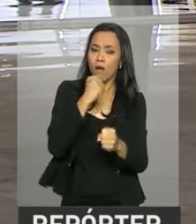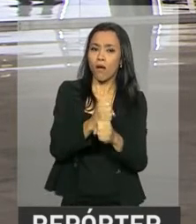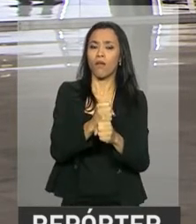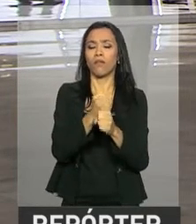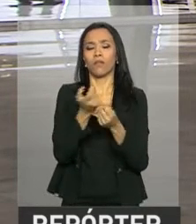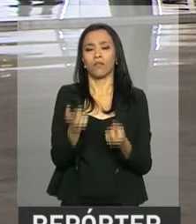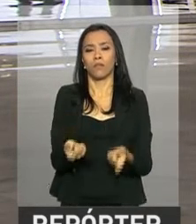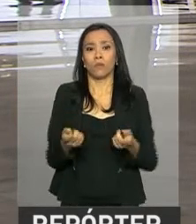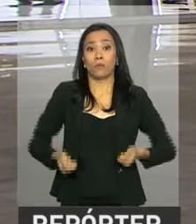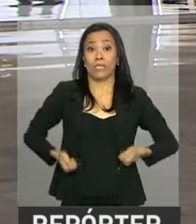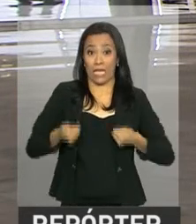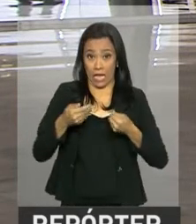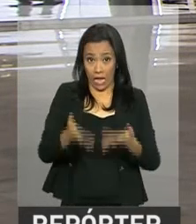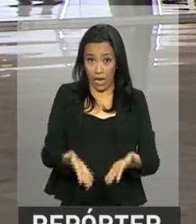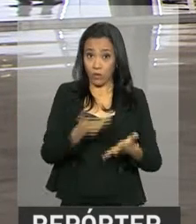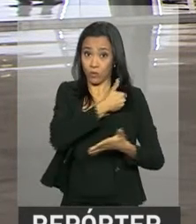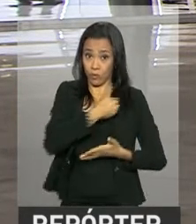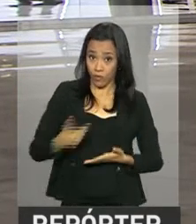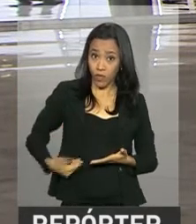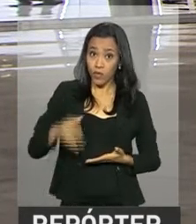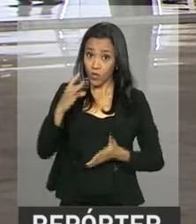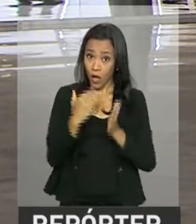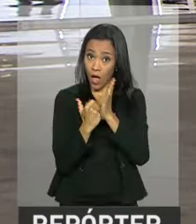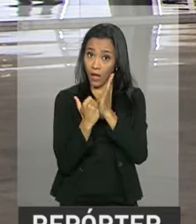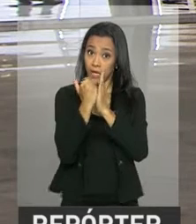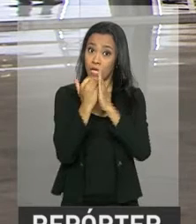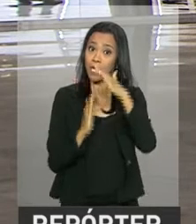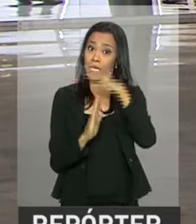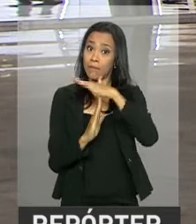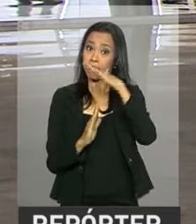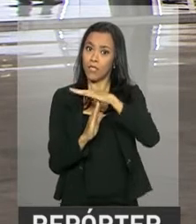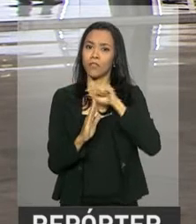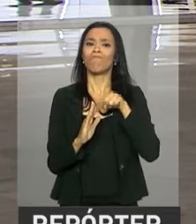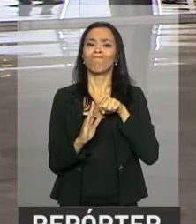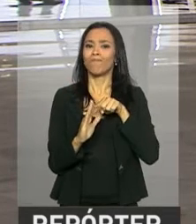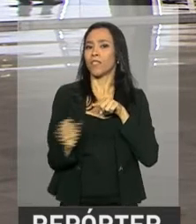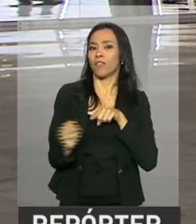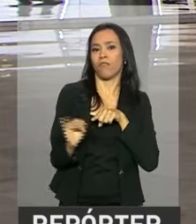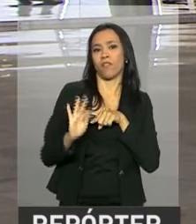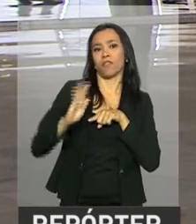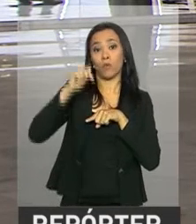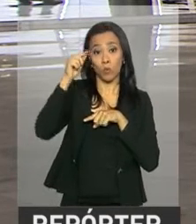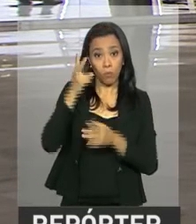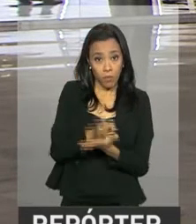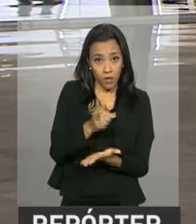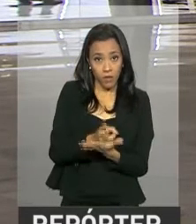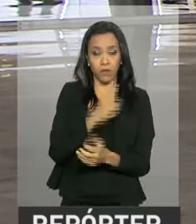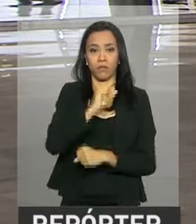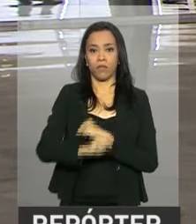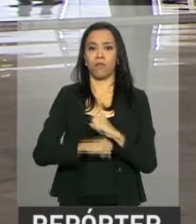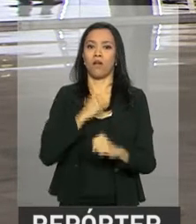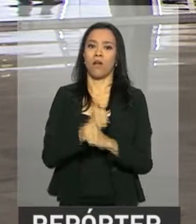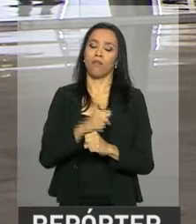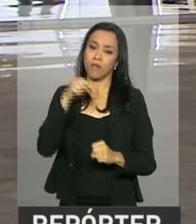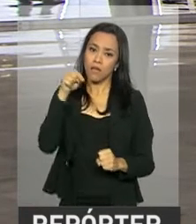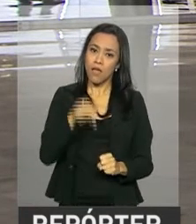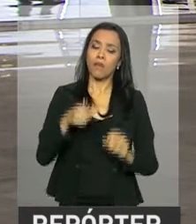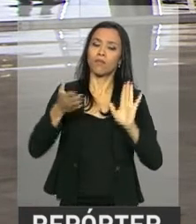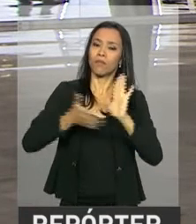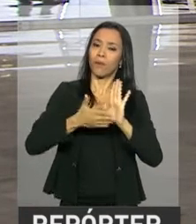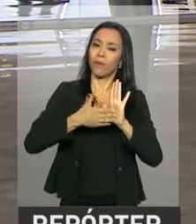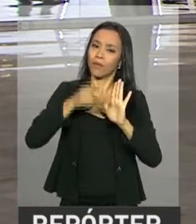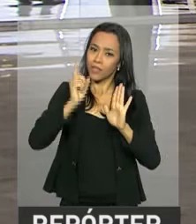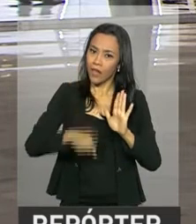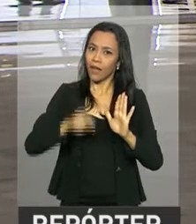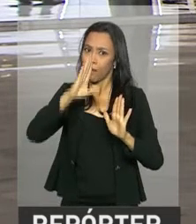despesas da união só poderão crescer até o limite da inflação registrada naquele ano e essa proposta é considerada prioridade para o